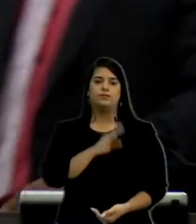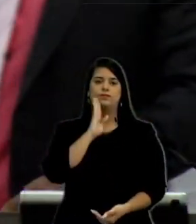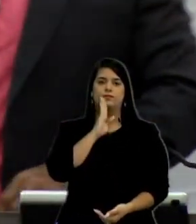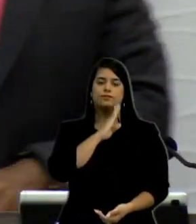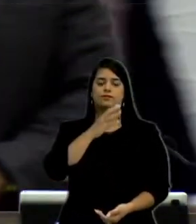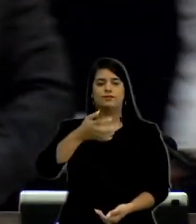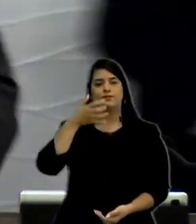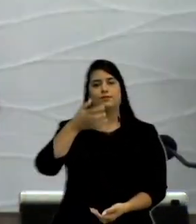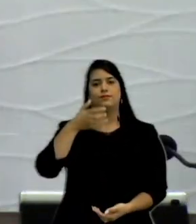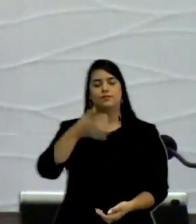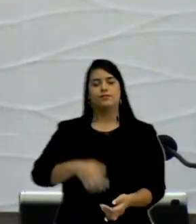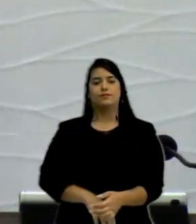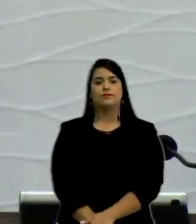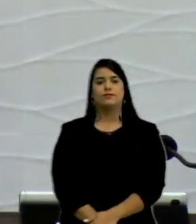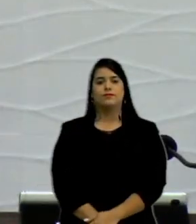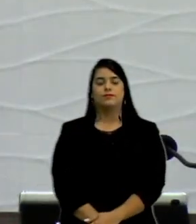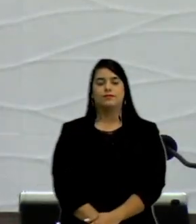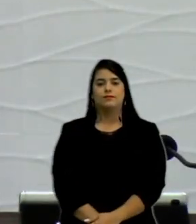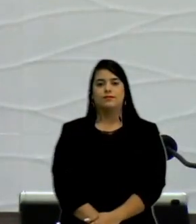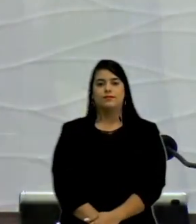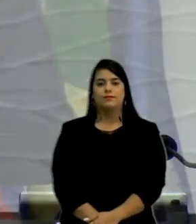Braga.